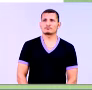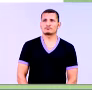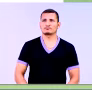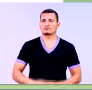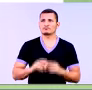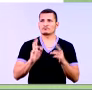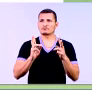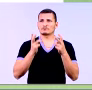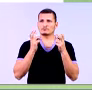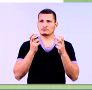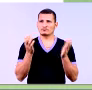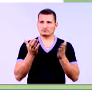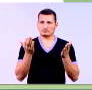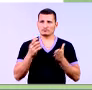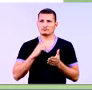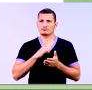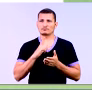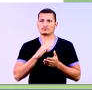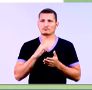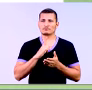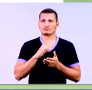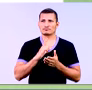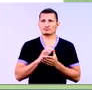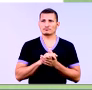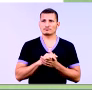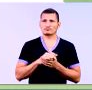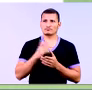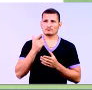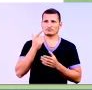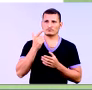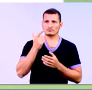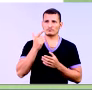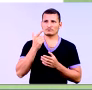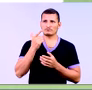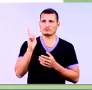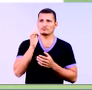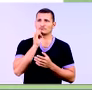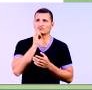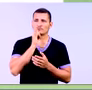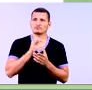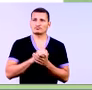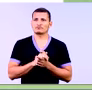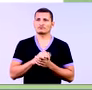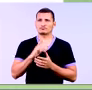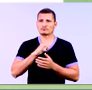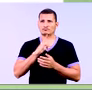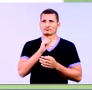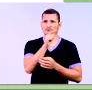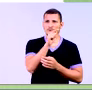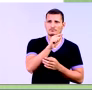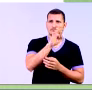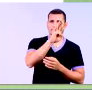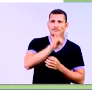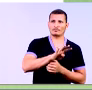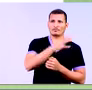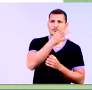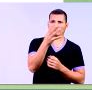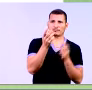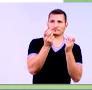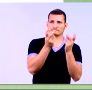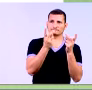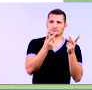Perceba que agora nós temos uma outra situação aqui, ó. Nós temos já aqui o registro